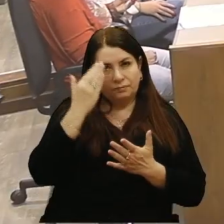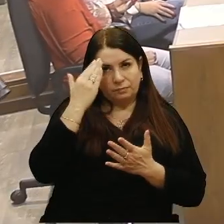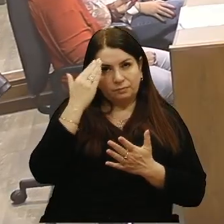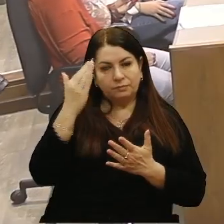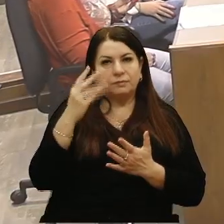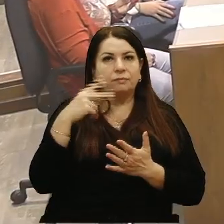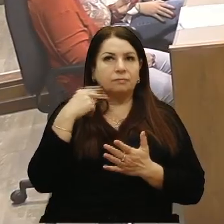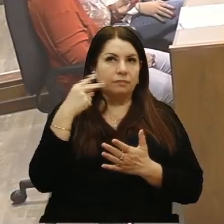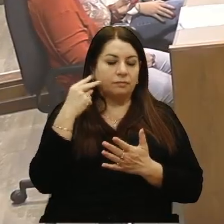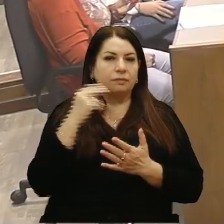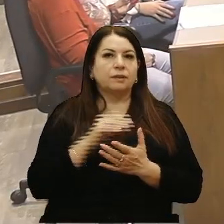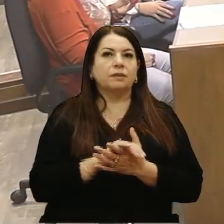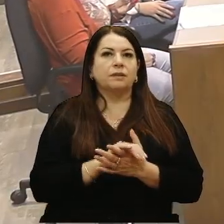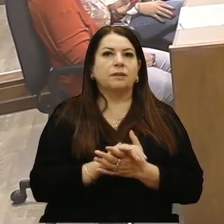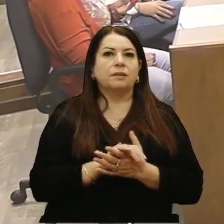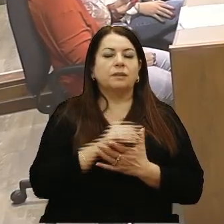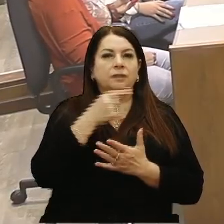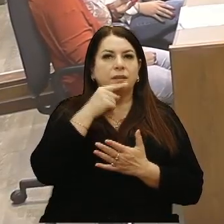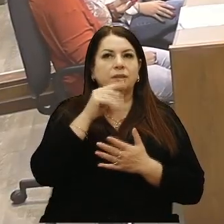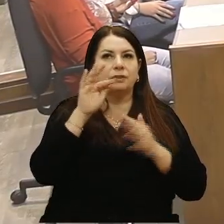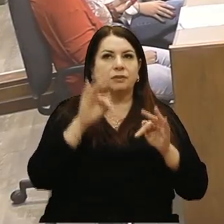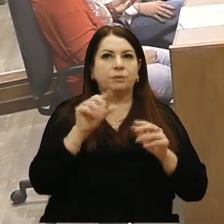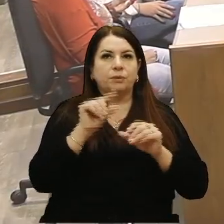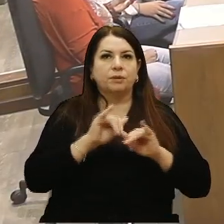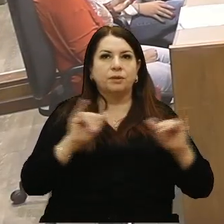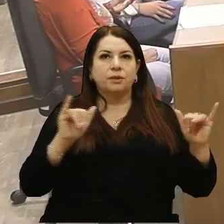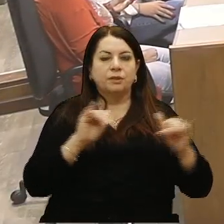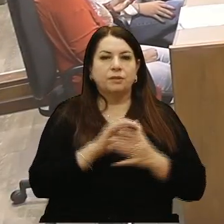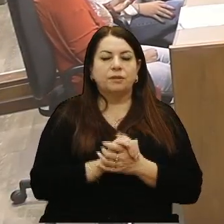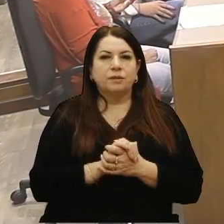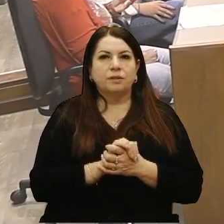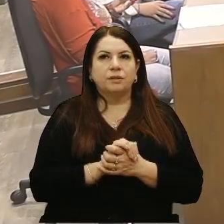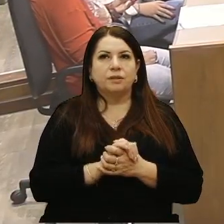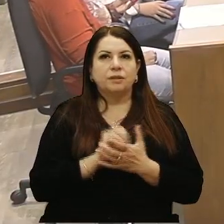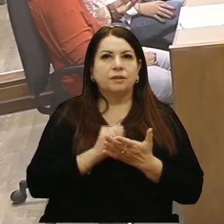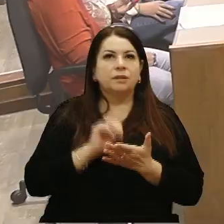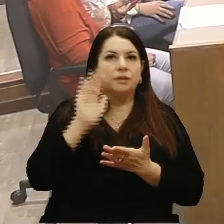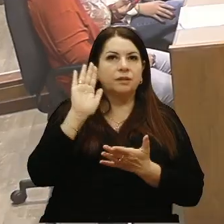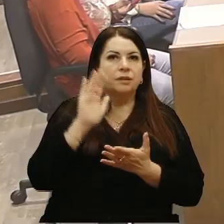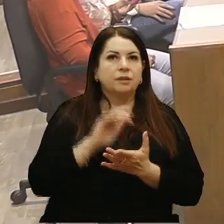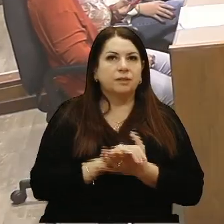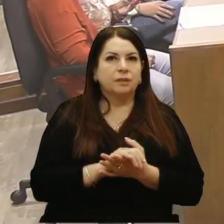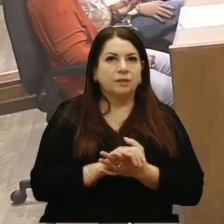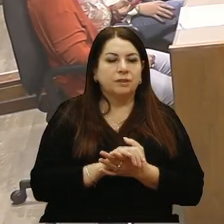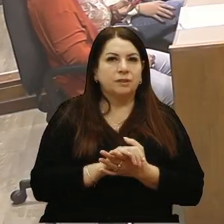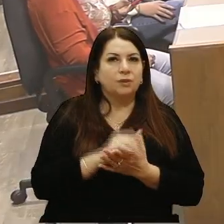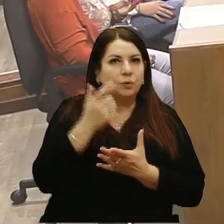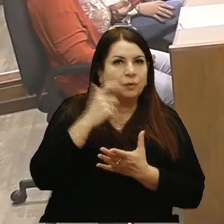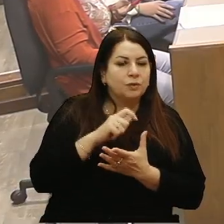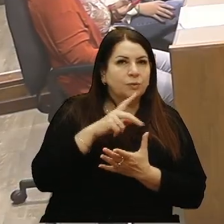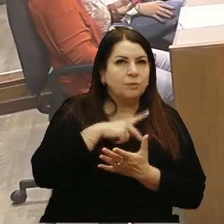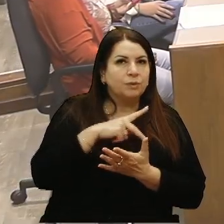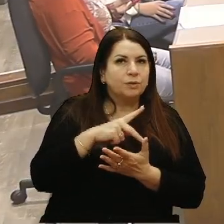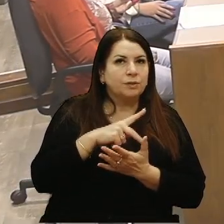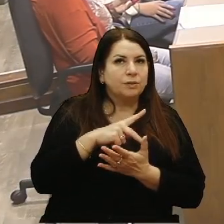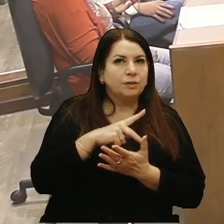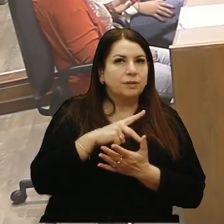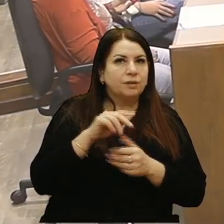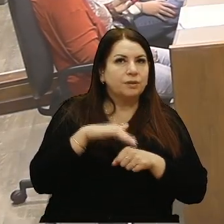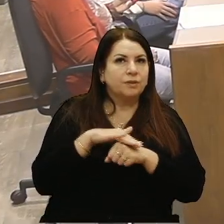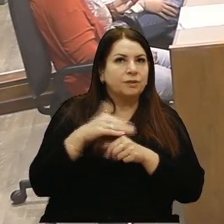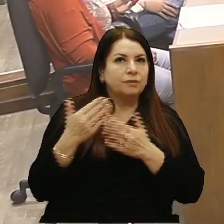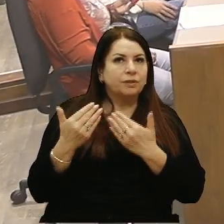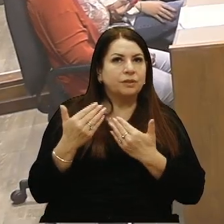Obrigado, vereador Caleb. Encerradas pequenas... Eu tinha pedido a palavra, Desculpe. só que eu acho que o presidente estava